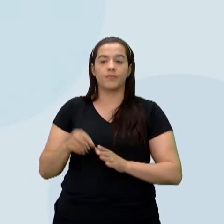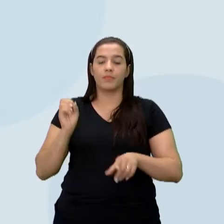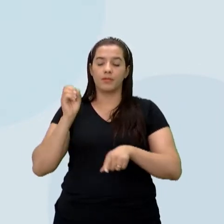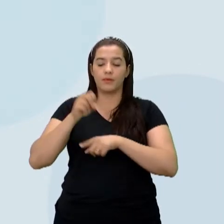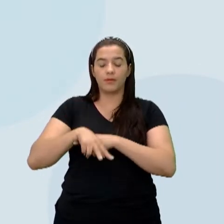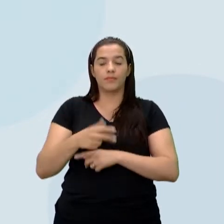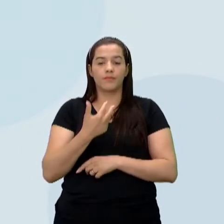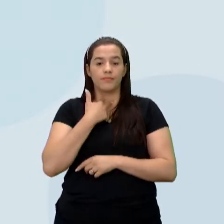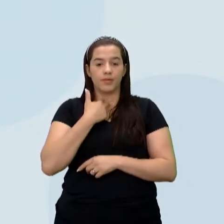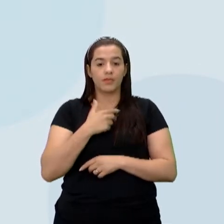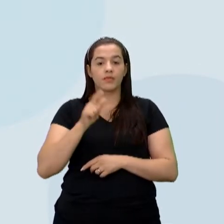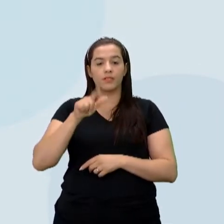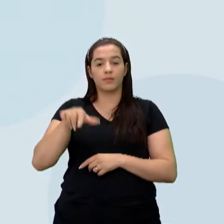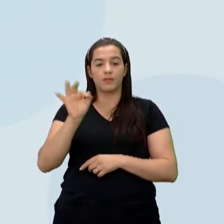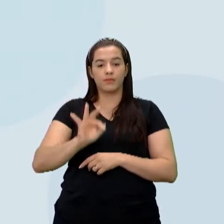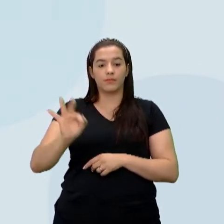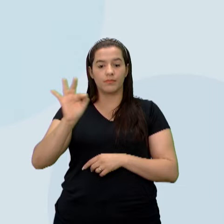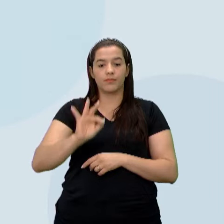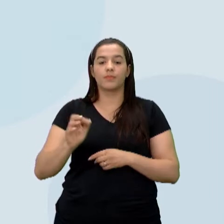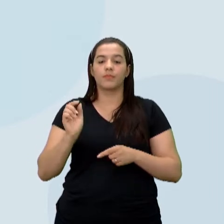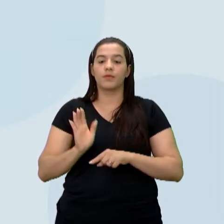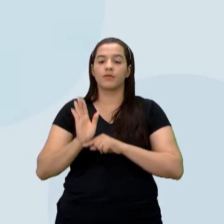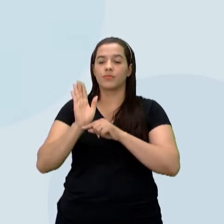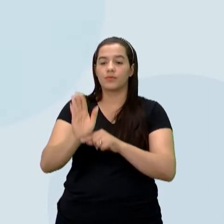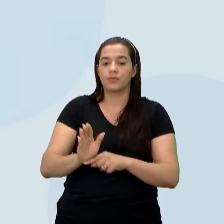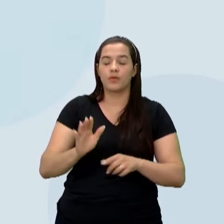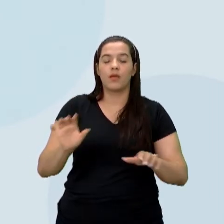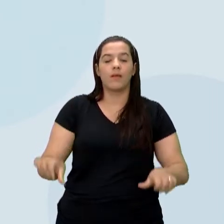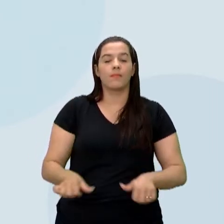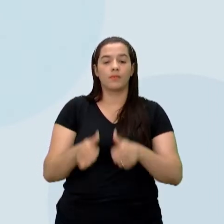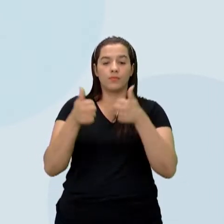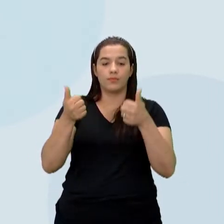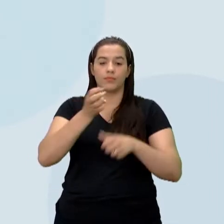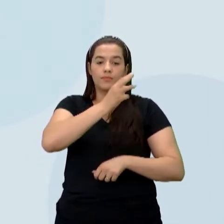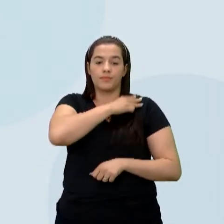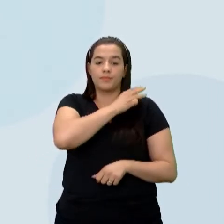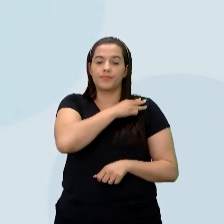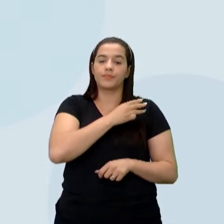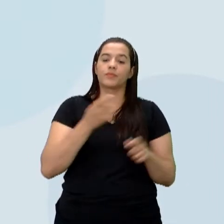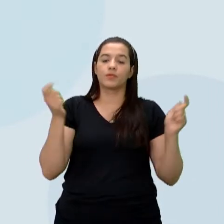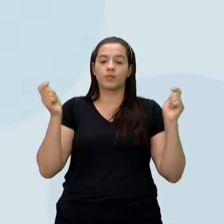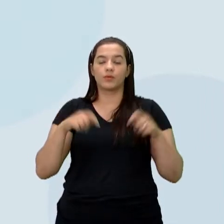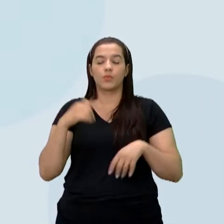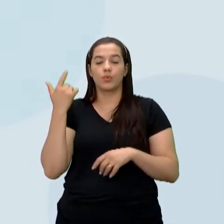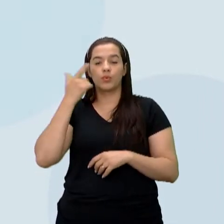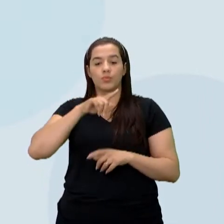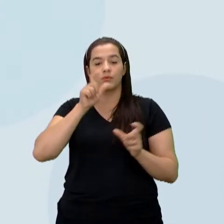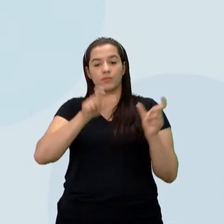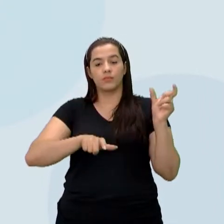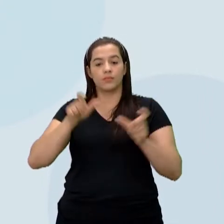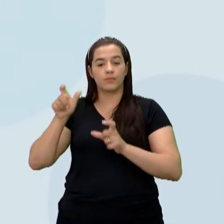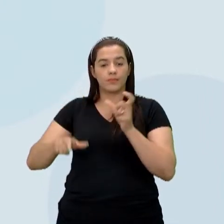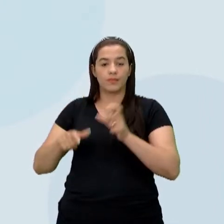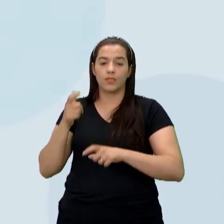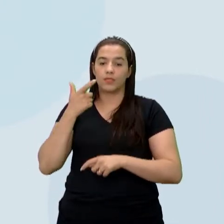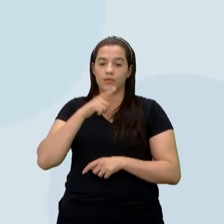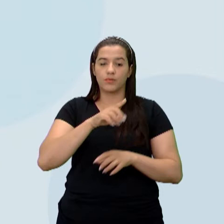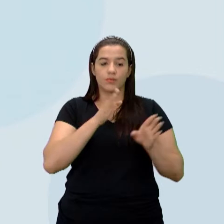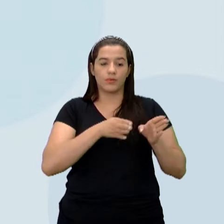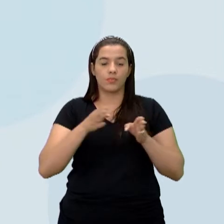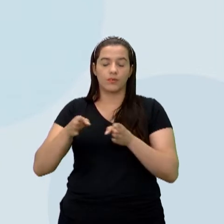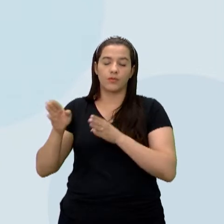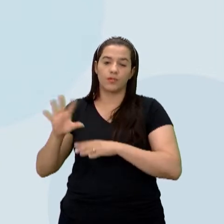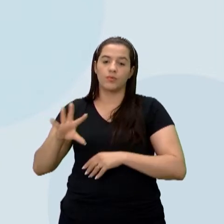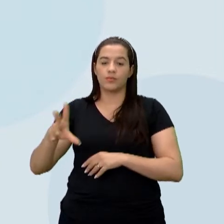universidades, contribuir para a necessária melhoria do ensino médio e fazer com que os candidatos ordenem todas as